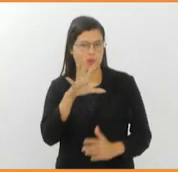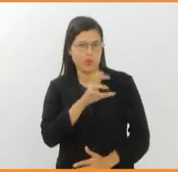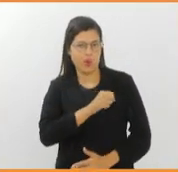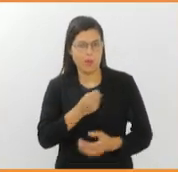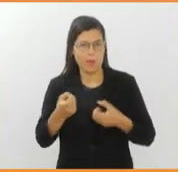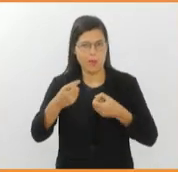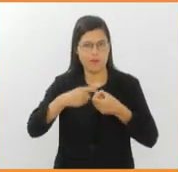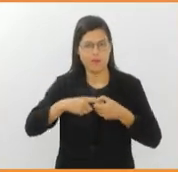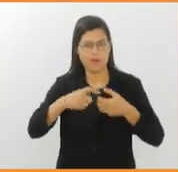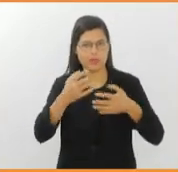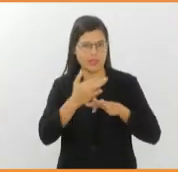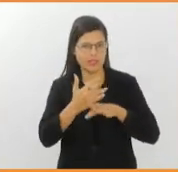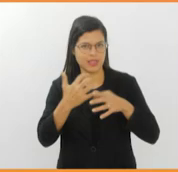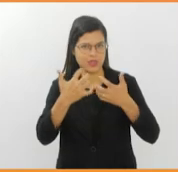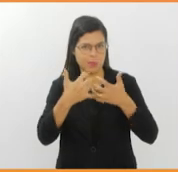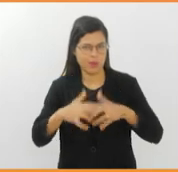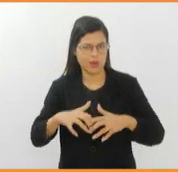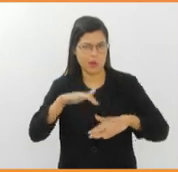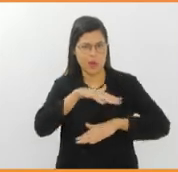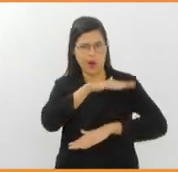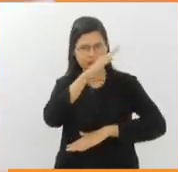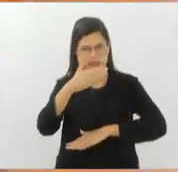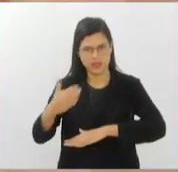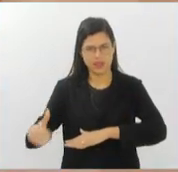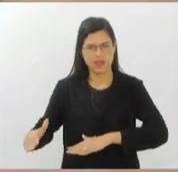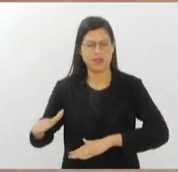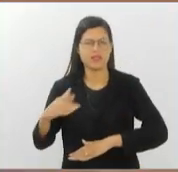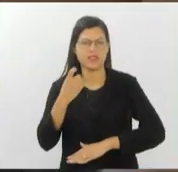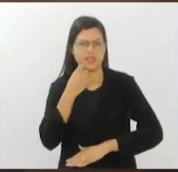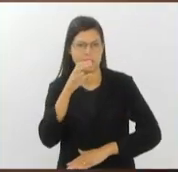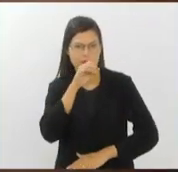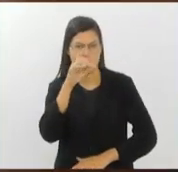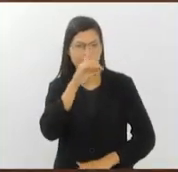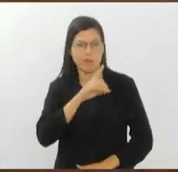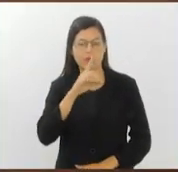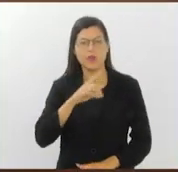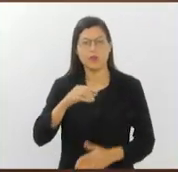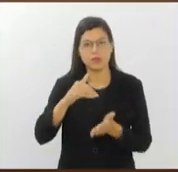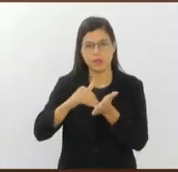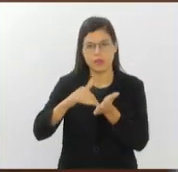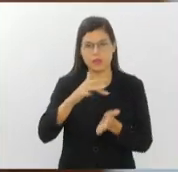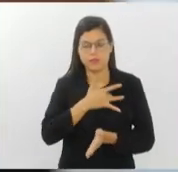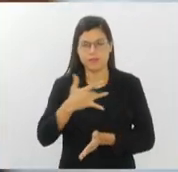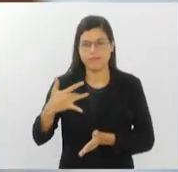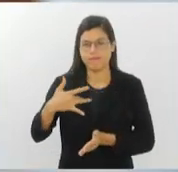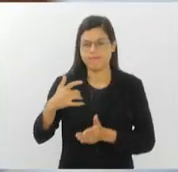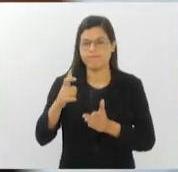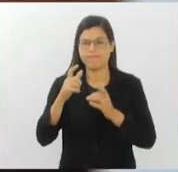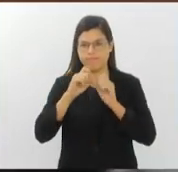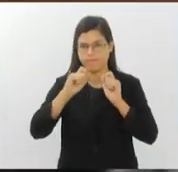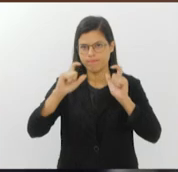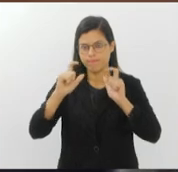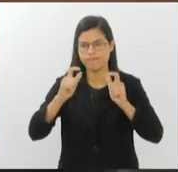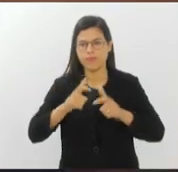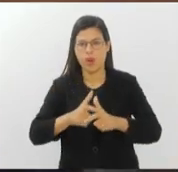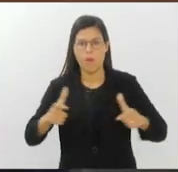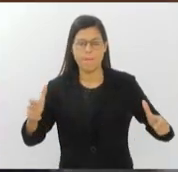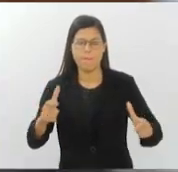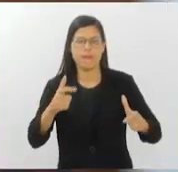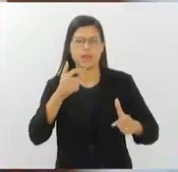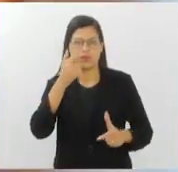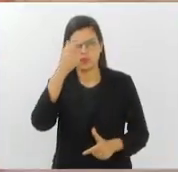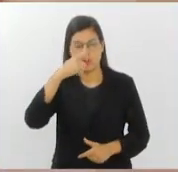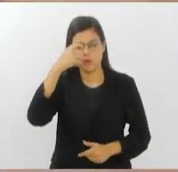movimentar Petrópolis na região serrana neste fim de semana. Secretaria de Saúde alerta para o aumento dos casos de bronquiolite